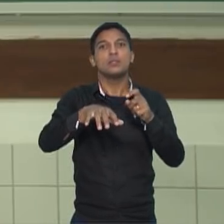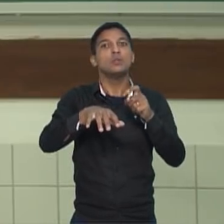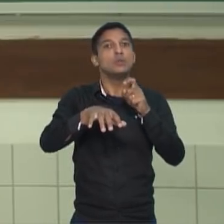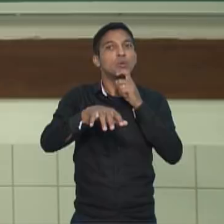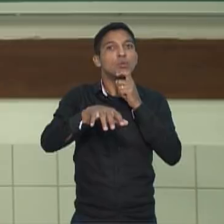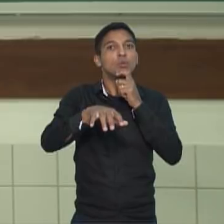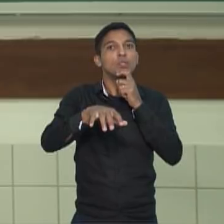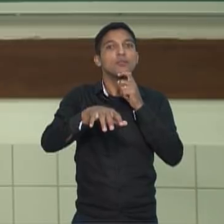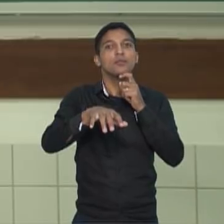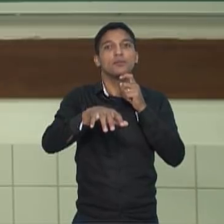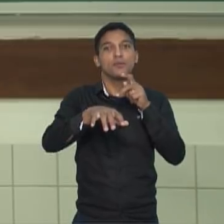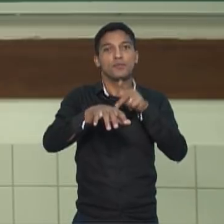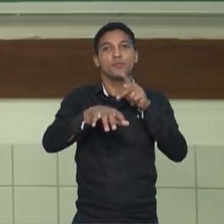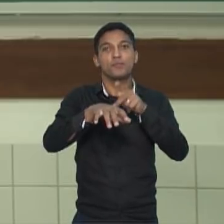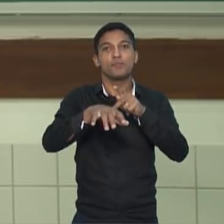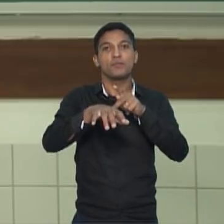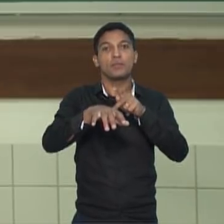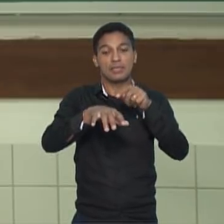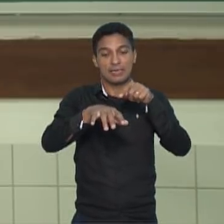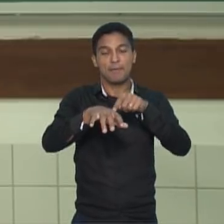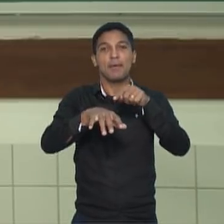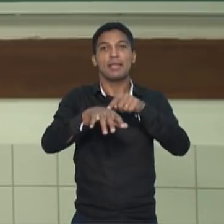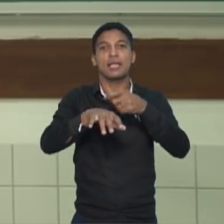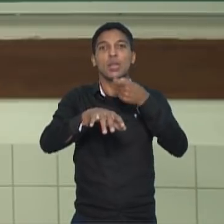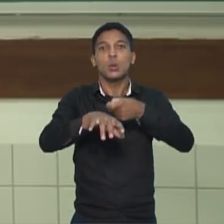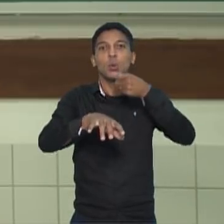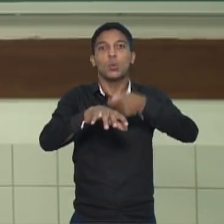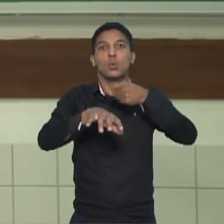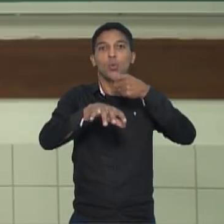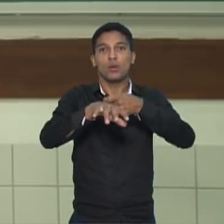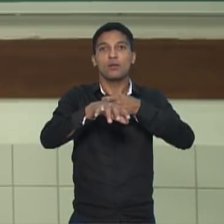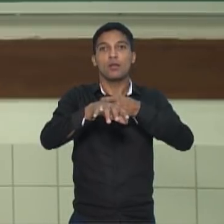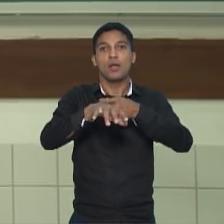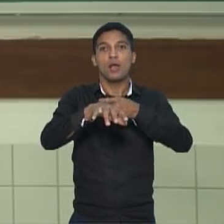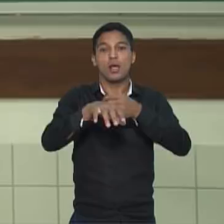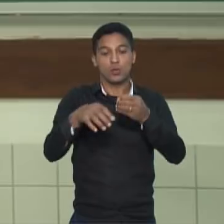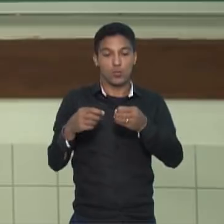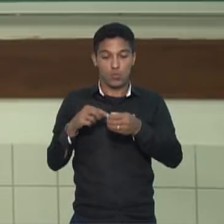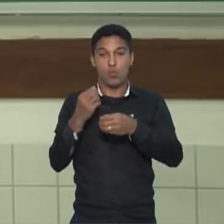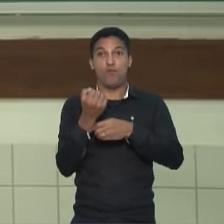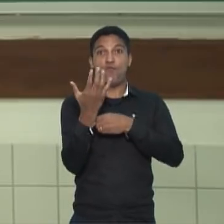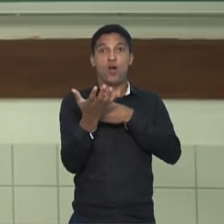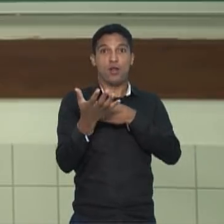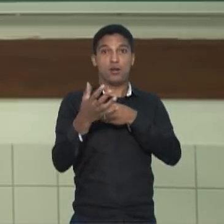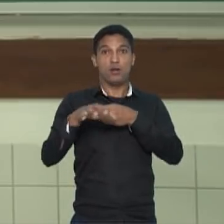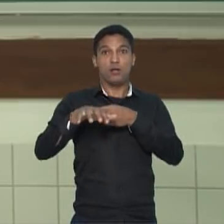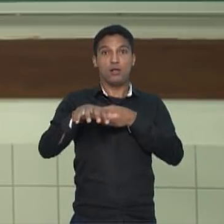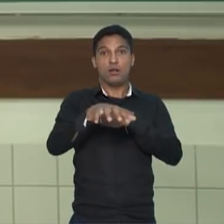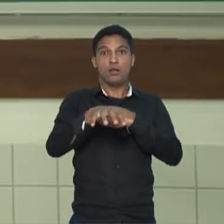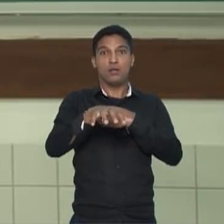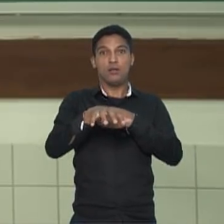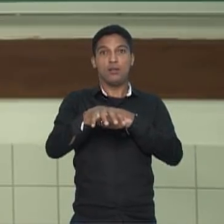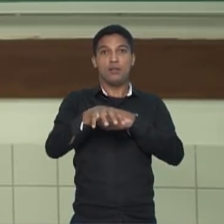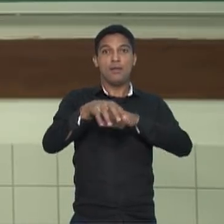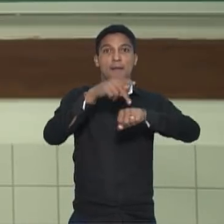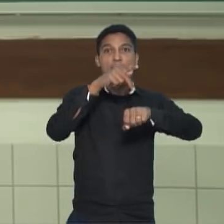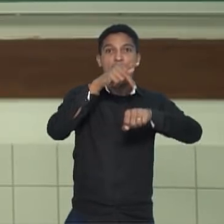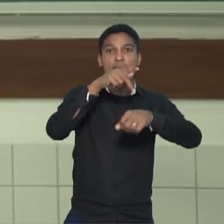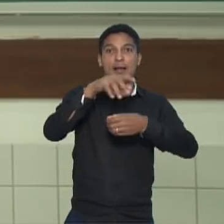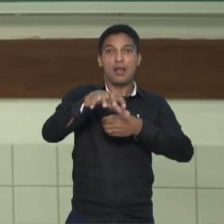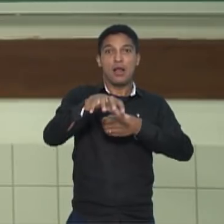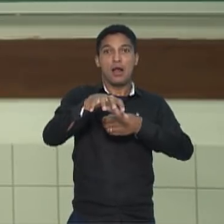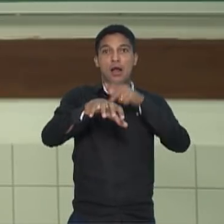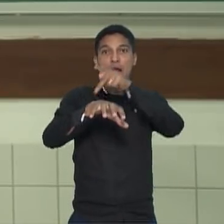rocha magmática extrusiva, solidificou fora da superfície terrestre. E formou a rocha chamada basalto.